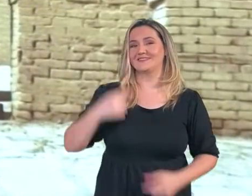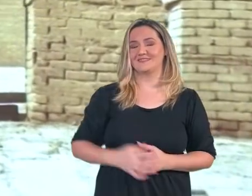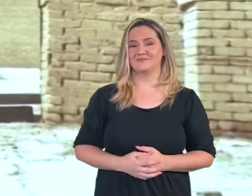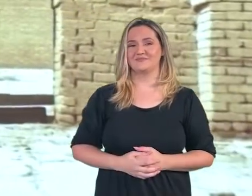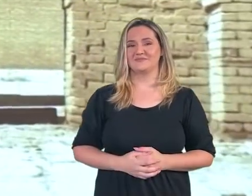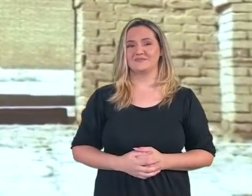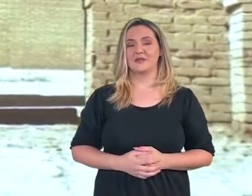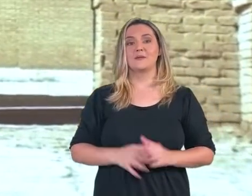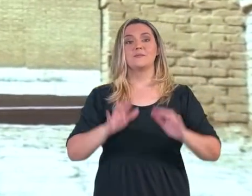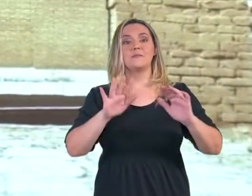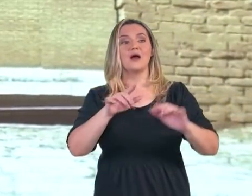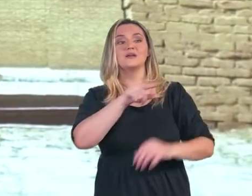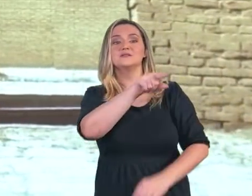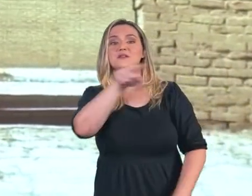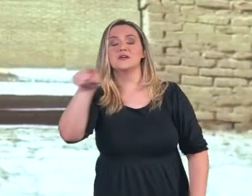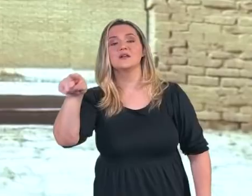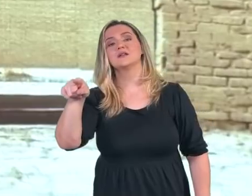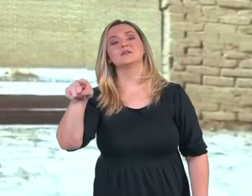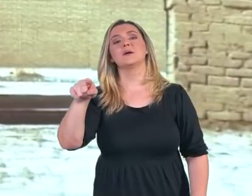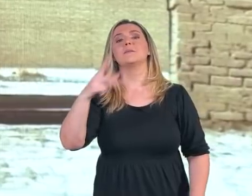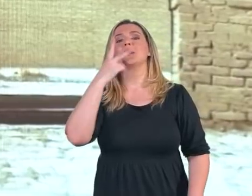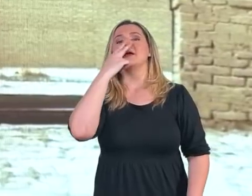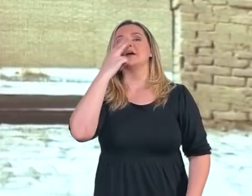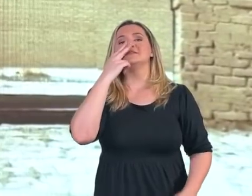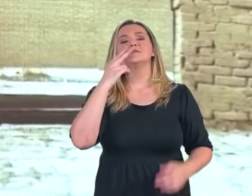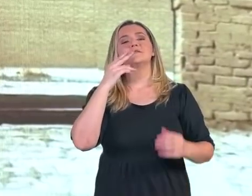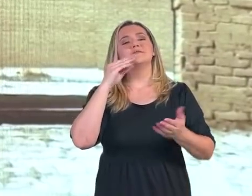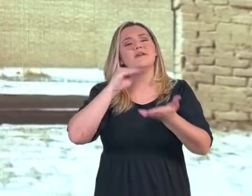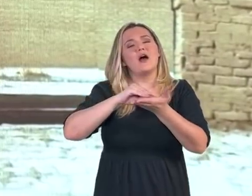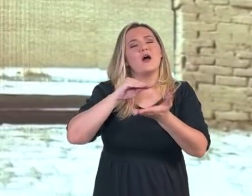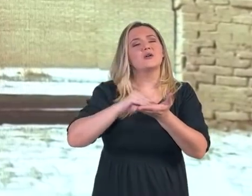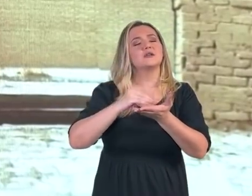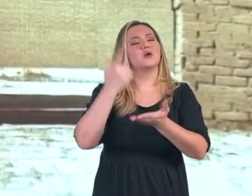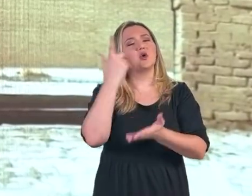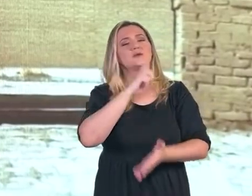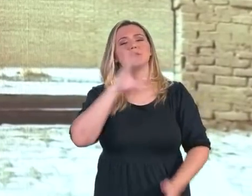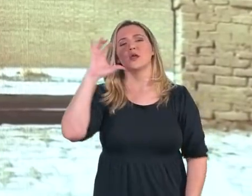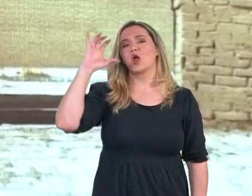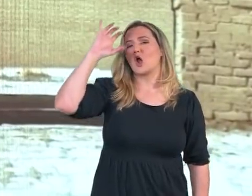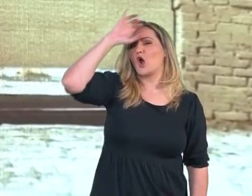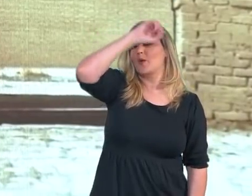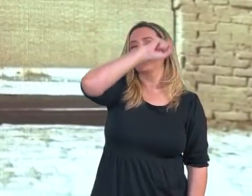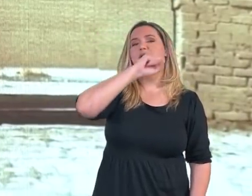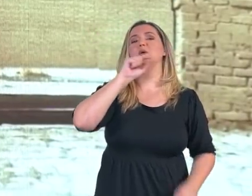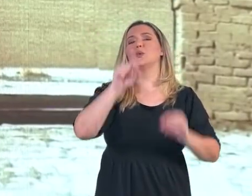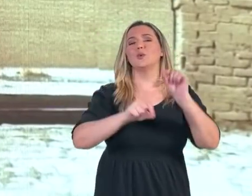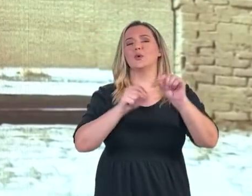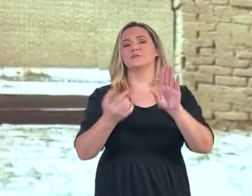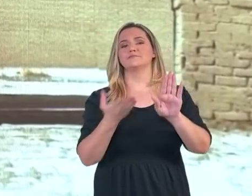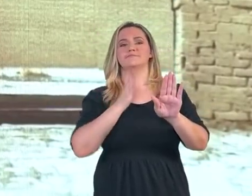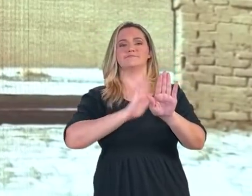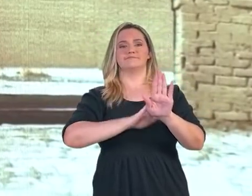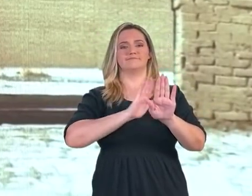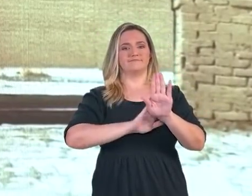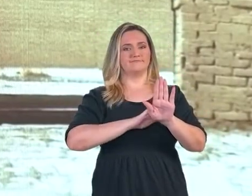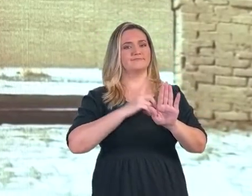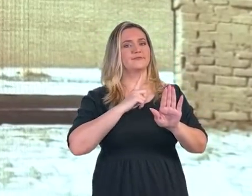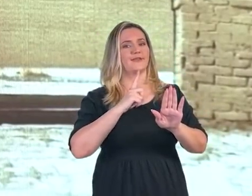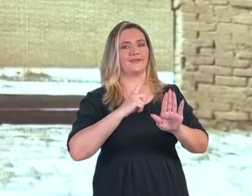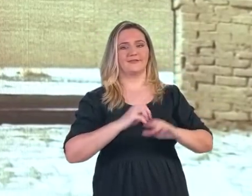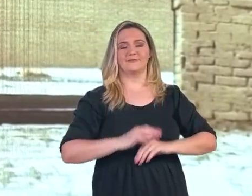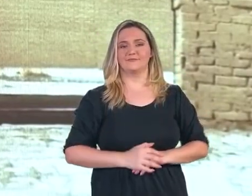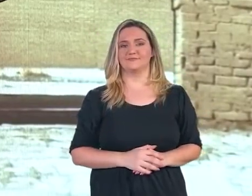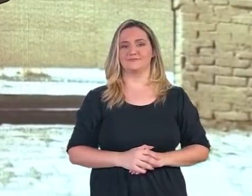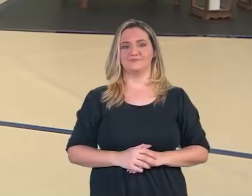assim, mas elas estão destituídas de uma percepção real do que estaria por detrás de uma simples concessão de